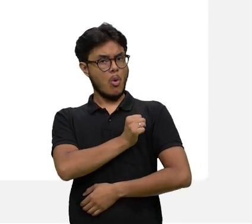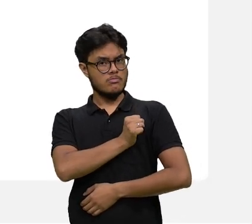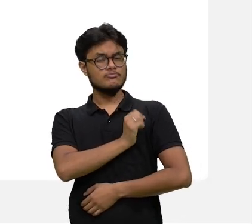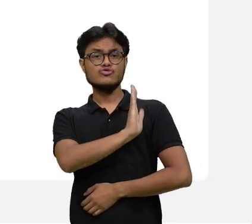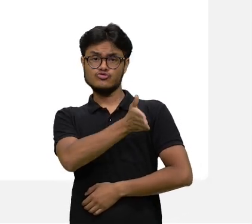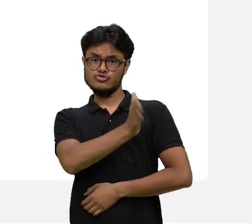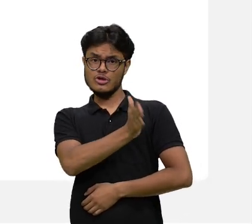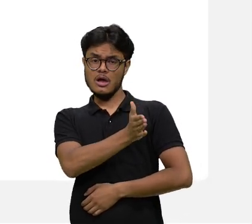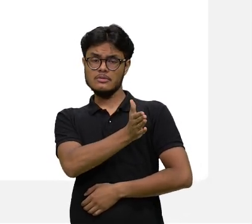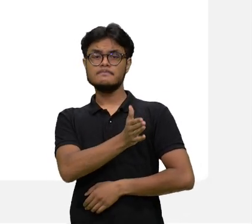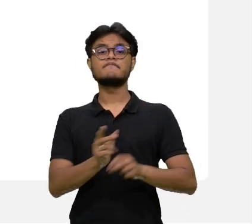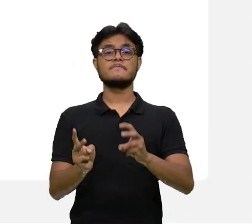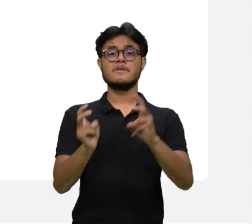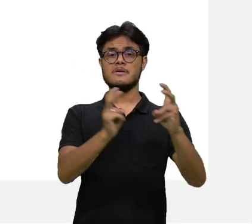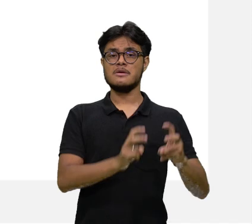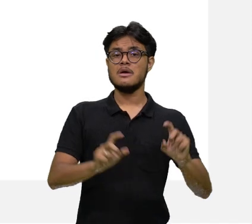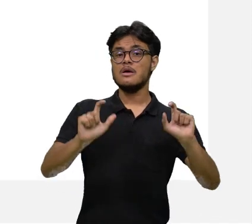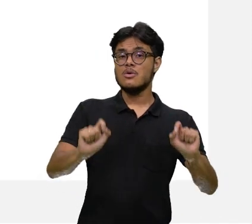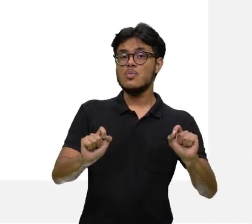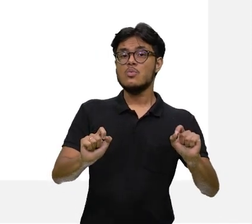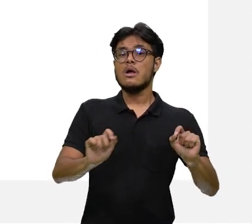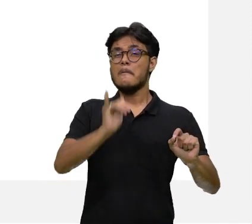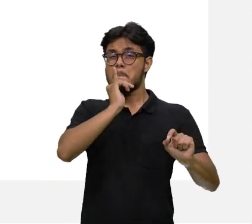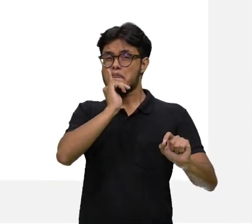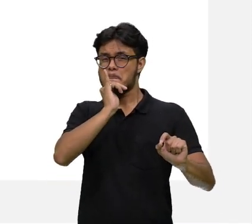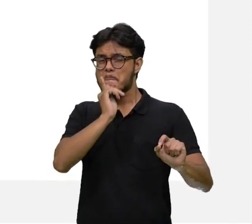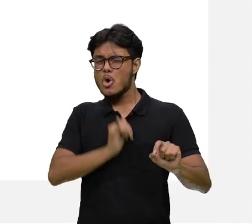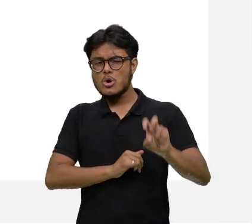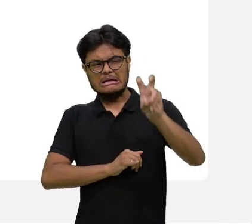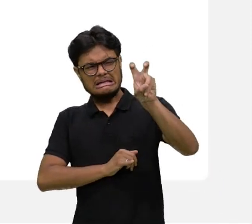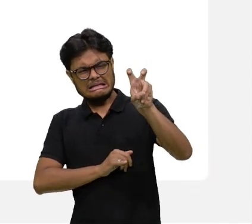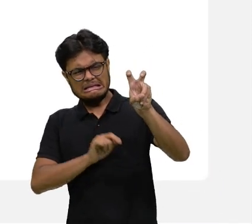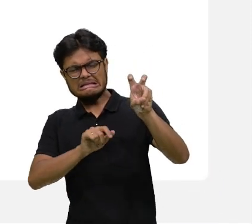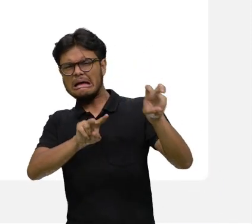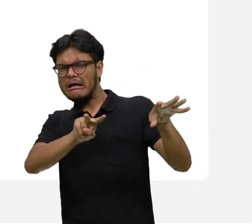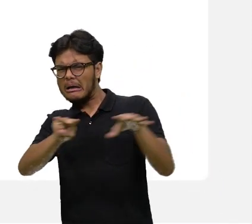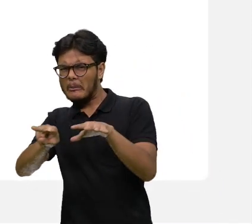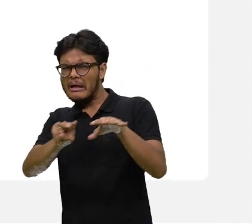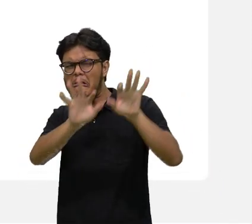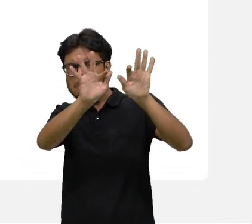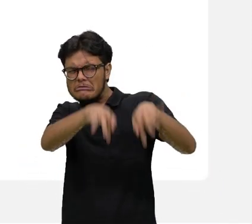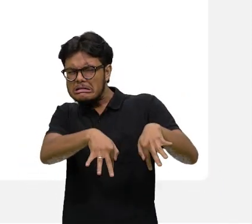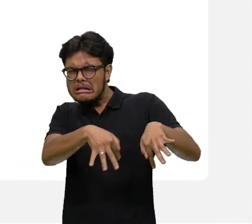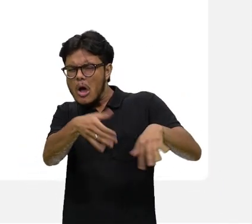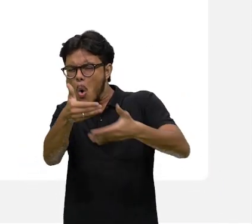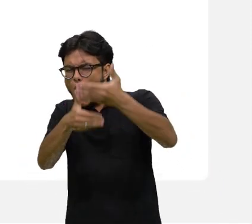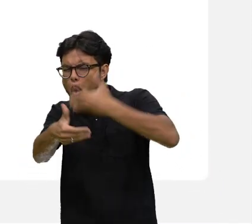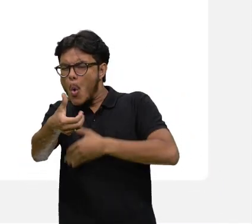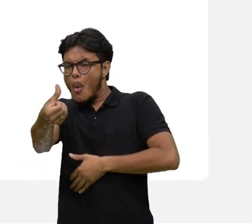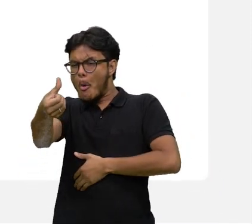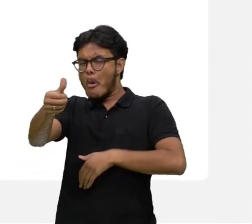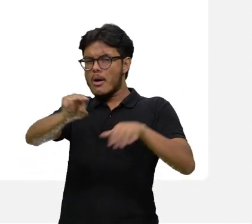começa a perceber que a partir do finalzinho da 5ª semana, na 6ª semana, os